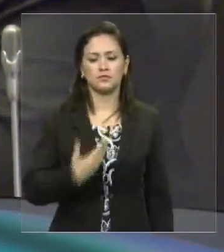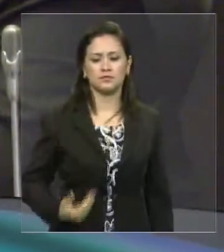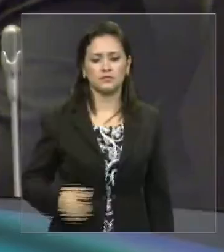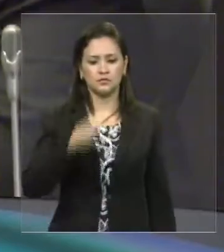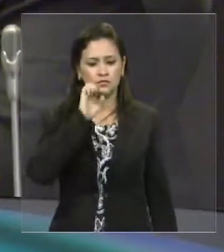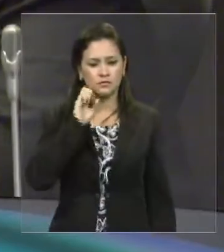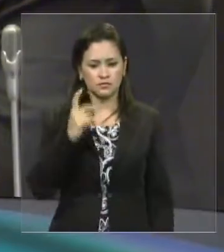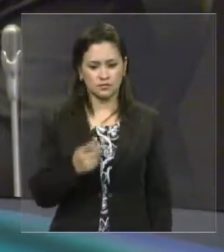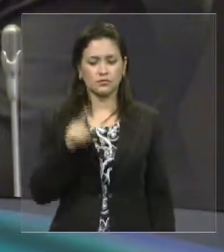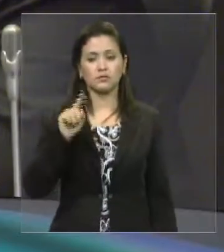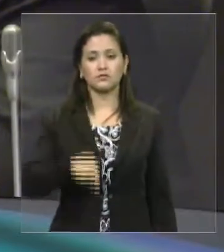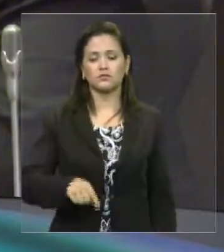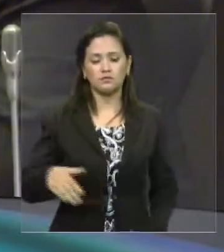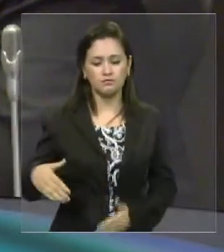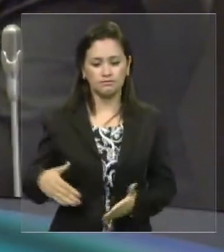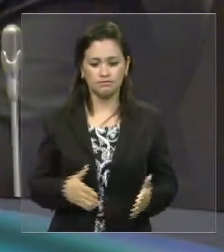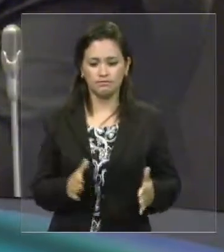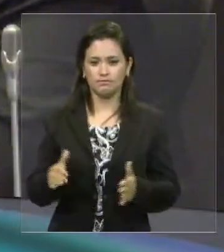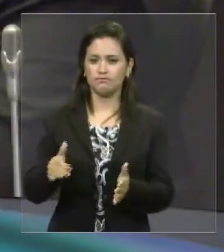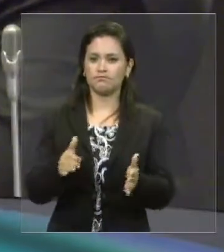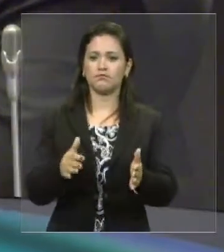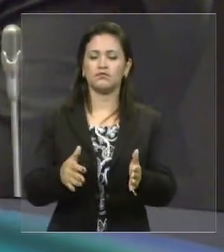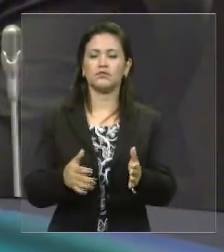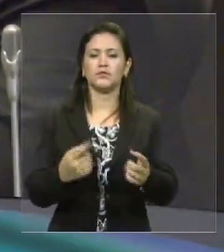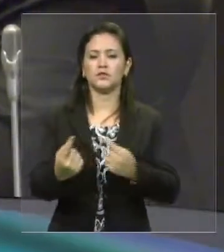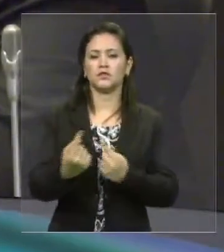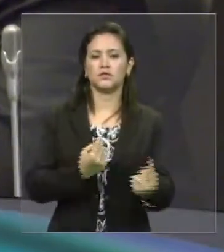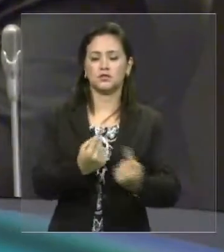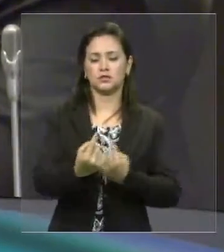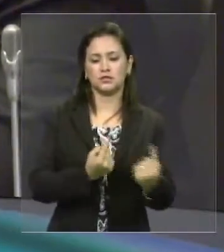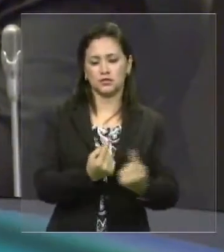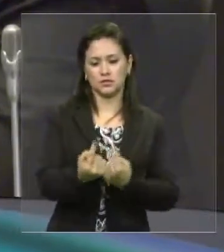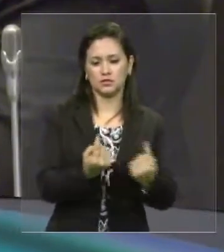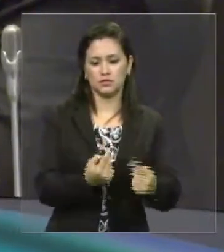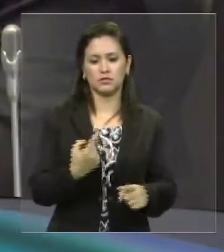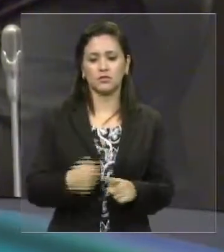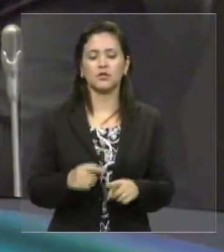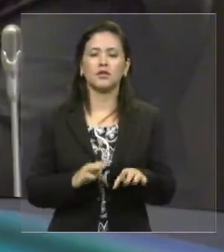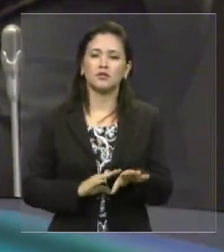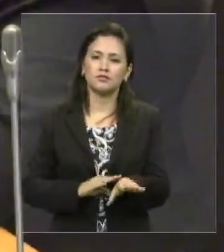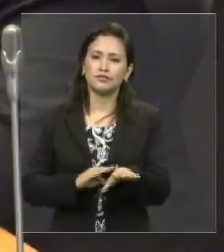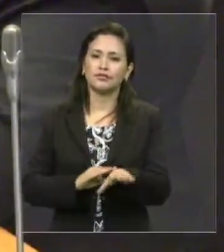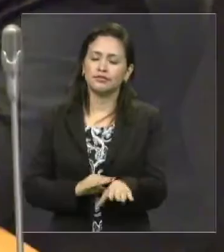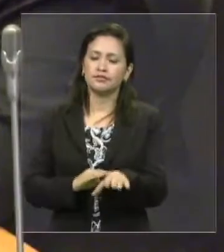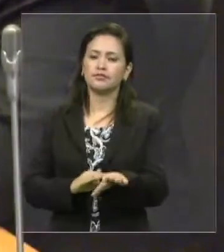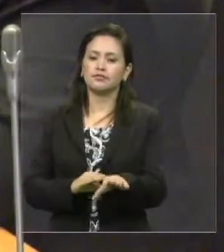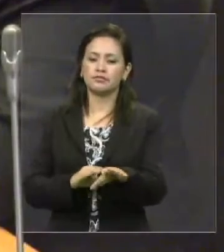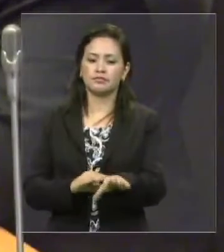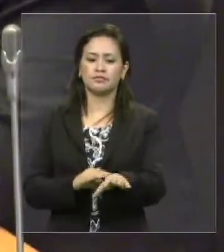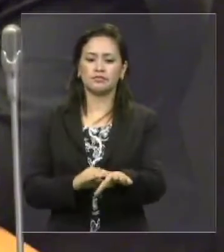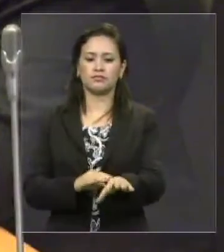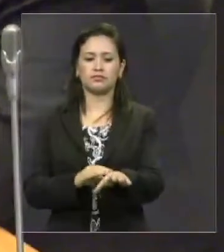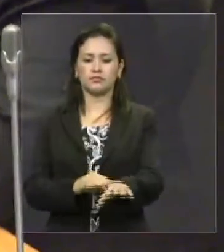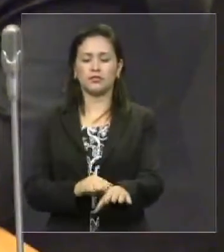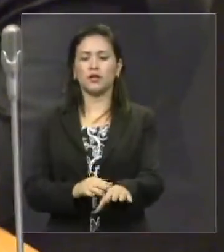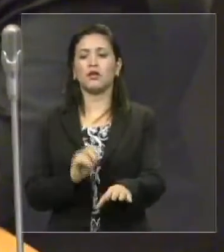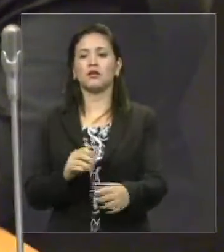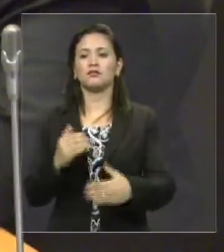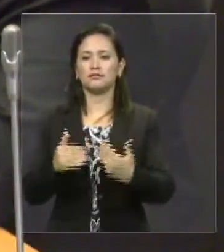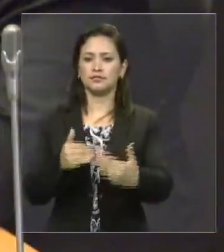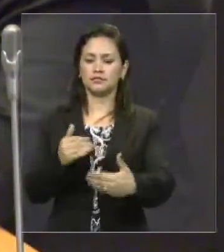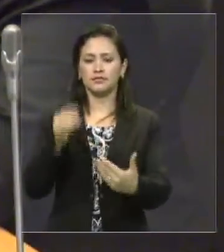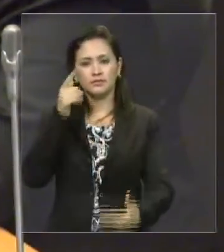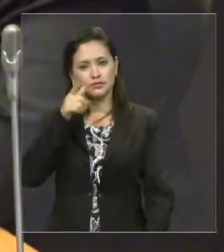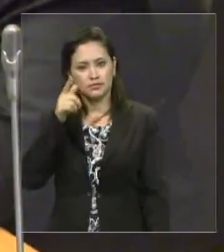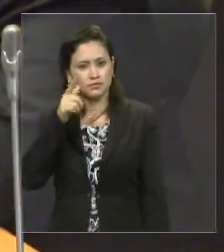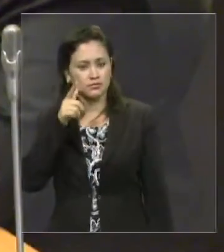é a mobilidade urbana. Tendo em vista que o trânsito caótico da capital São Luís e o tanto que se avançou nesses anos de